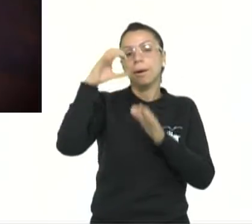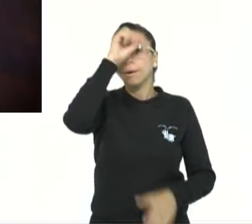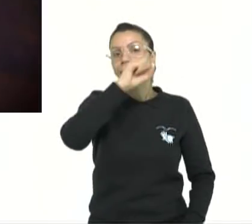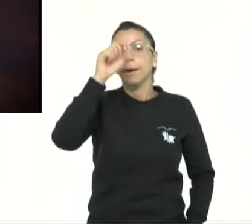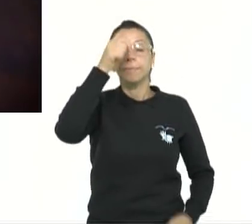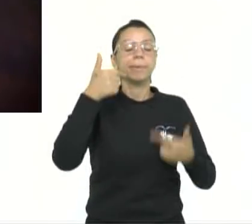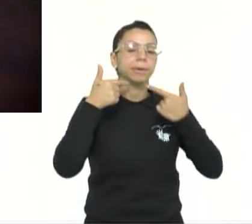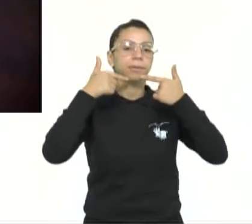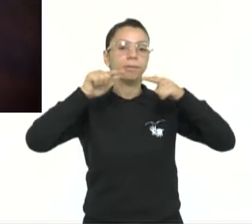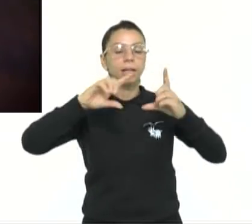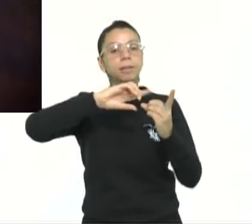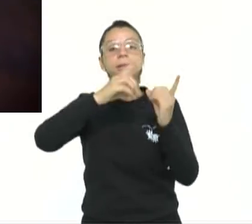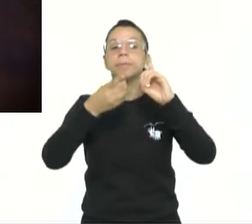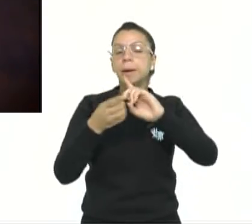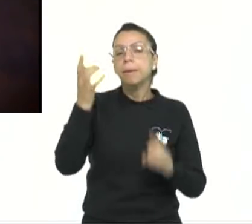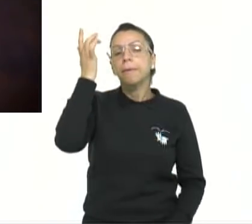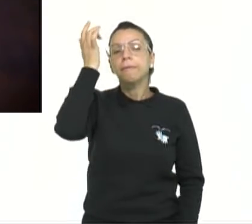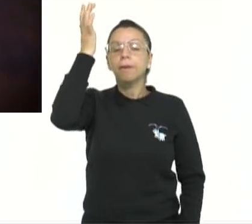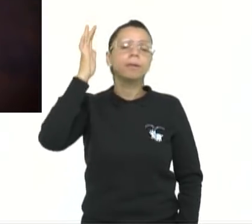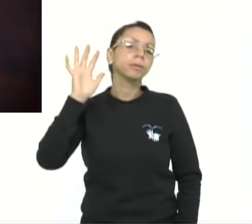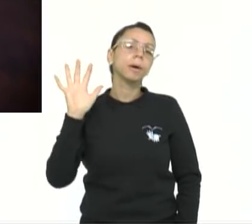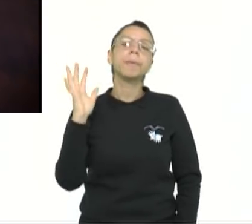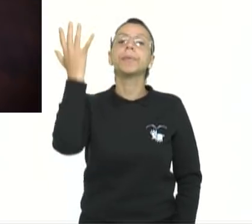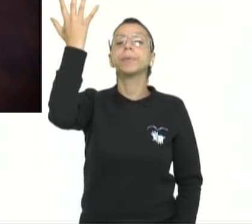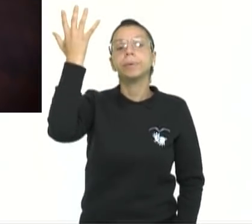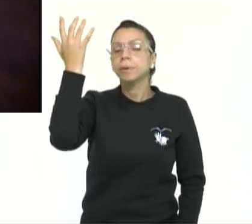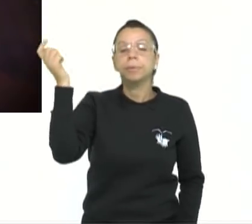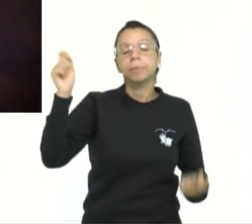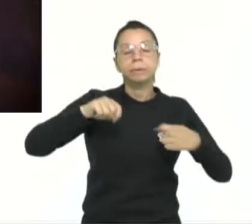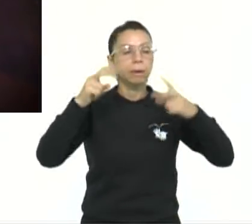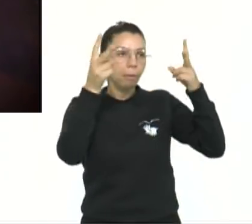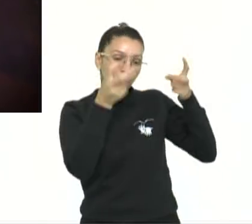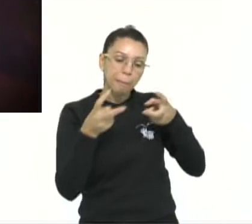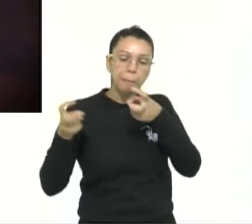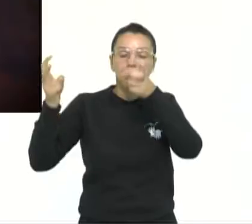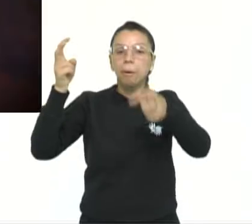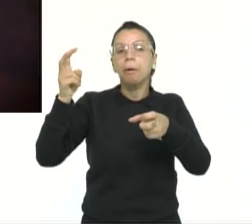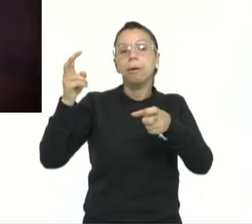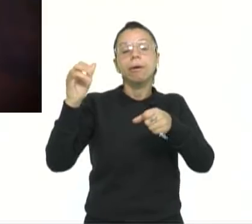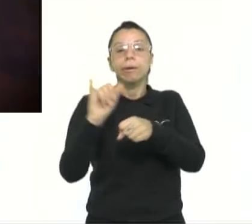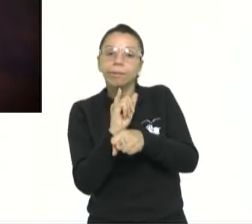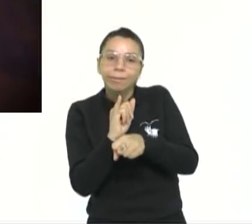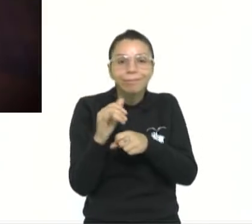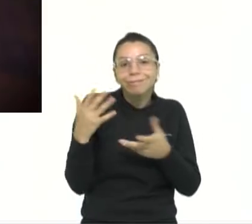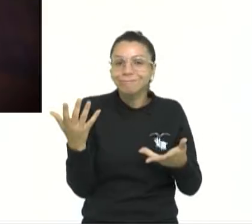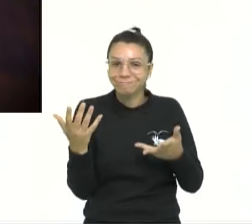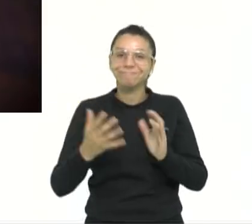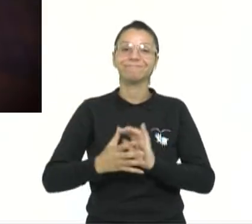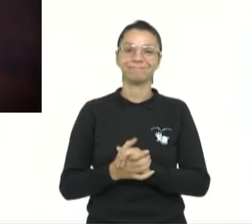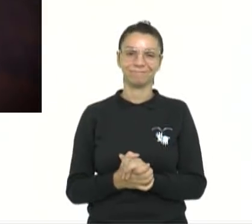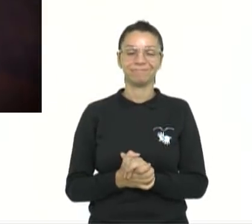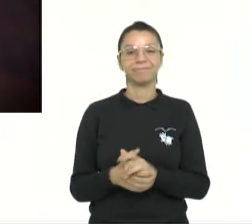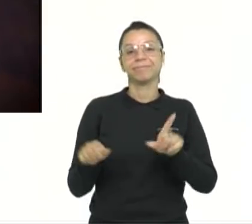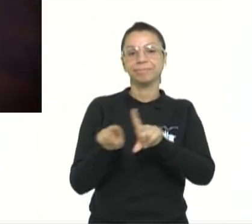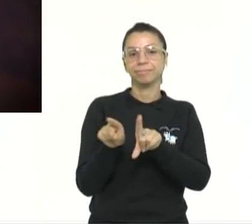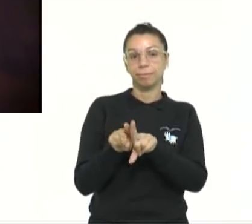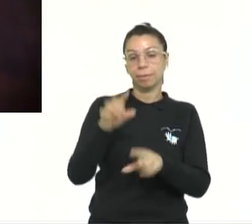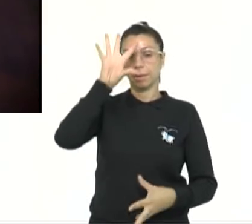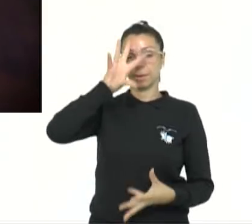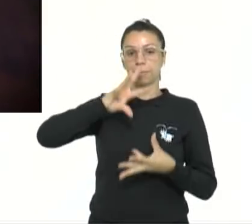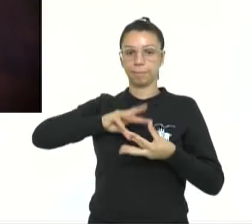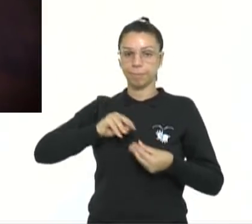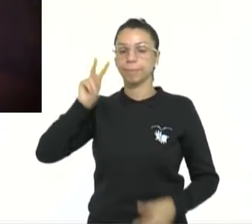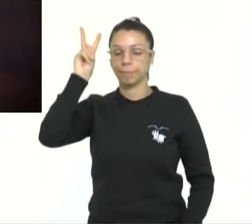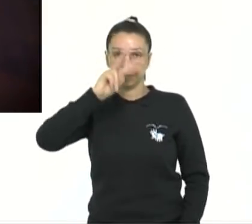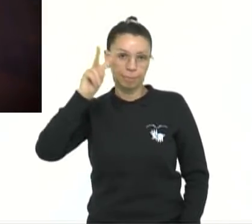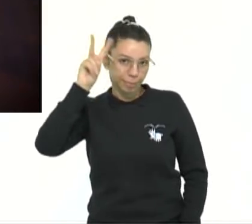fácil, mais dinâmico, e ele aconteça sem a gente perceber até que ele está ocorrendo. Então, a interpretação da história